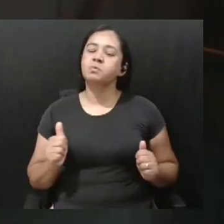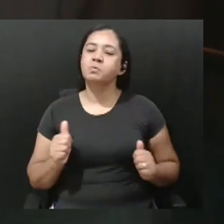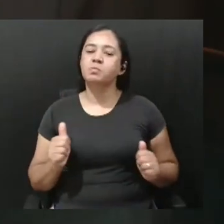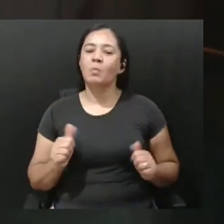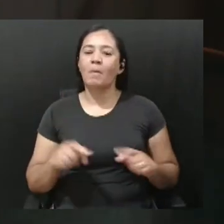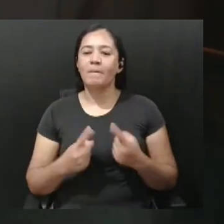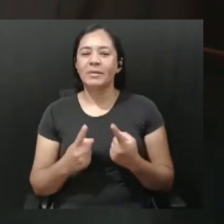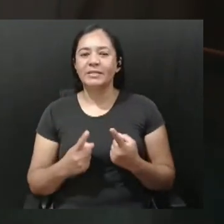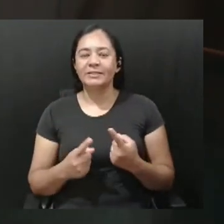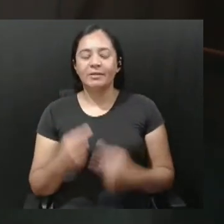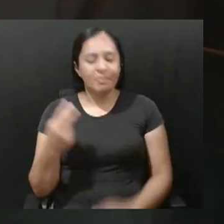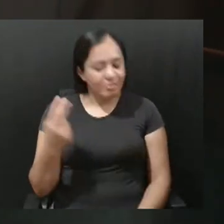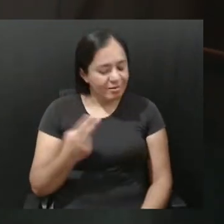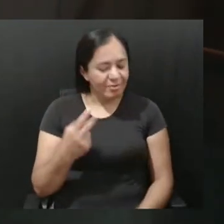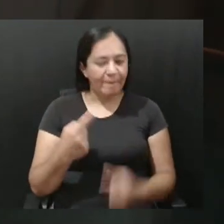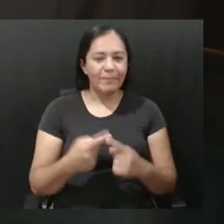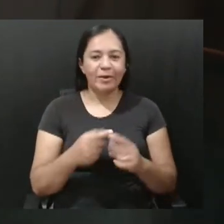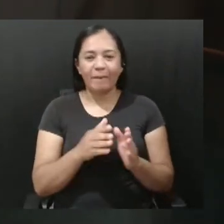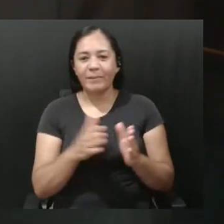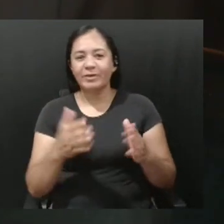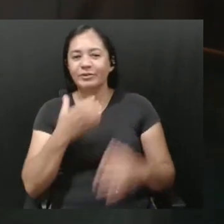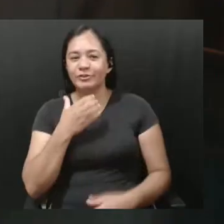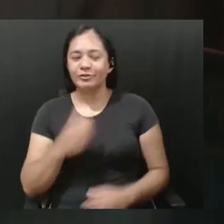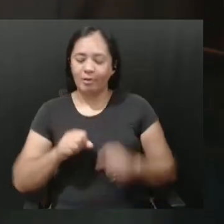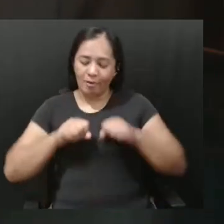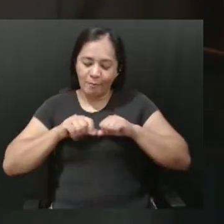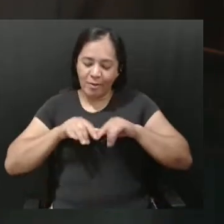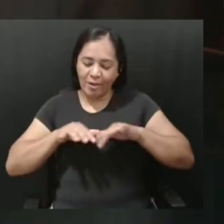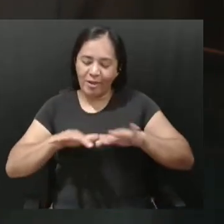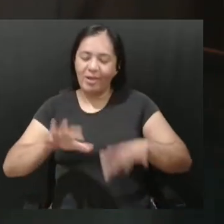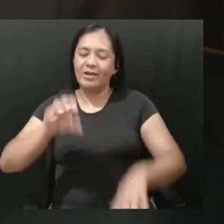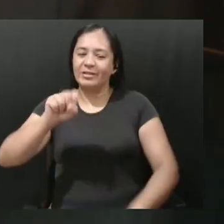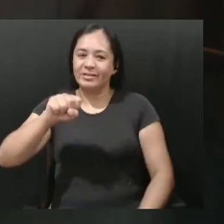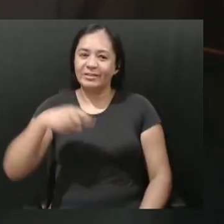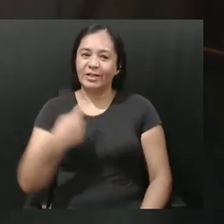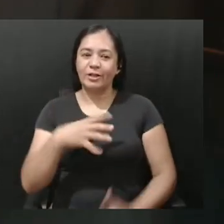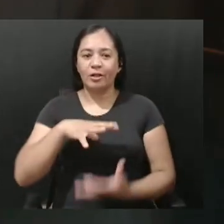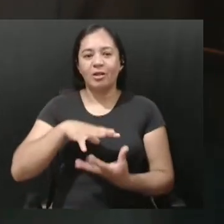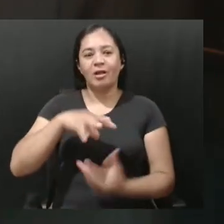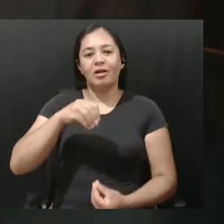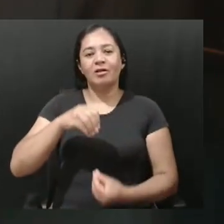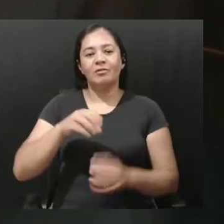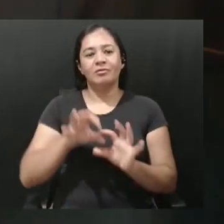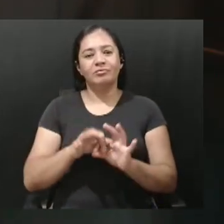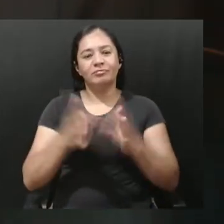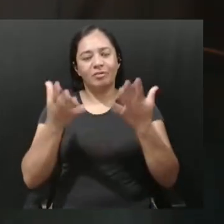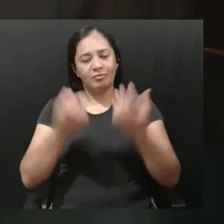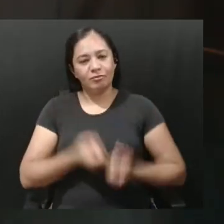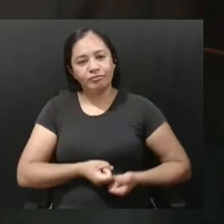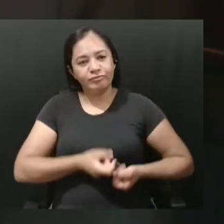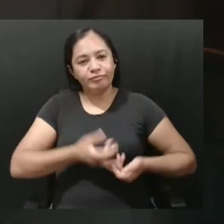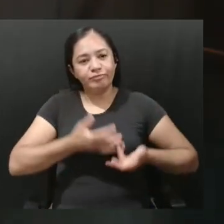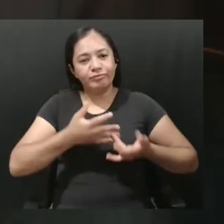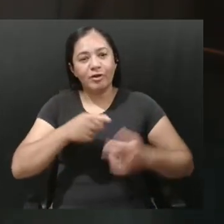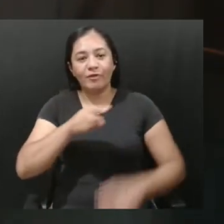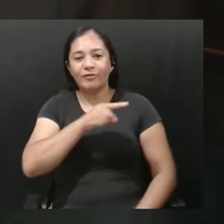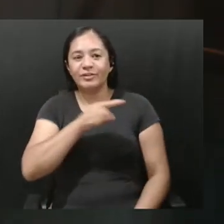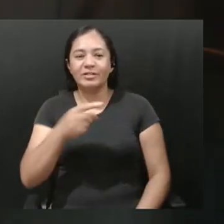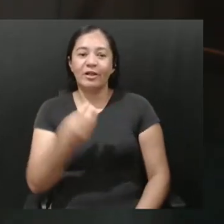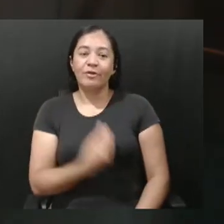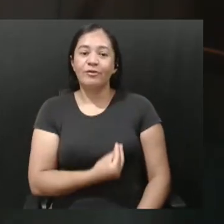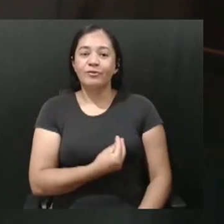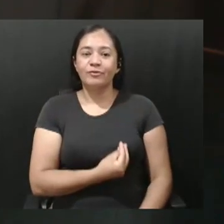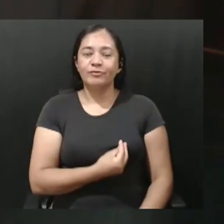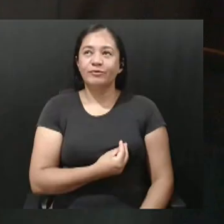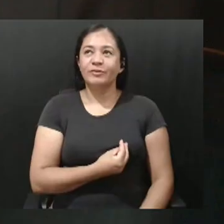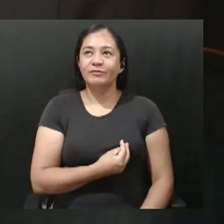adianta, o clima natalino ele invade, sim, a nossa alma, deixa isso transbordar, com certeza você vai viver aí momentos de